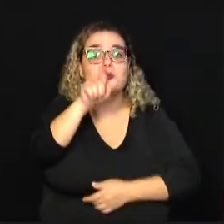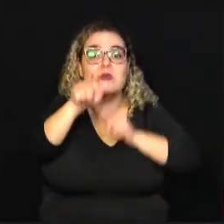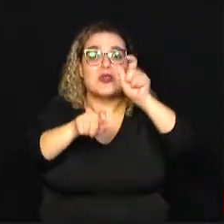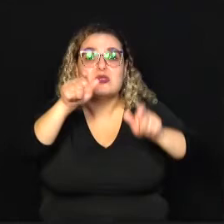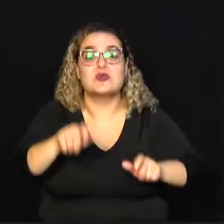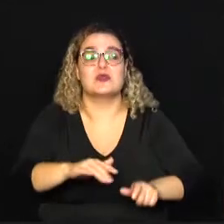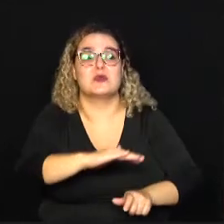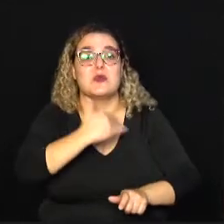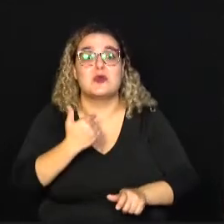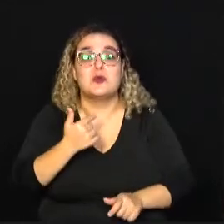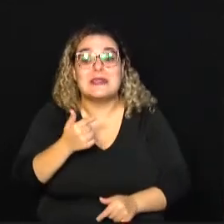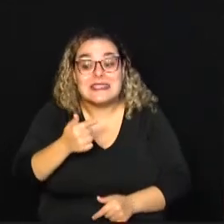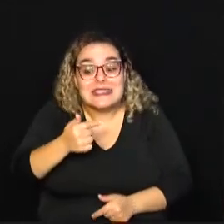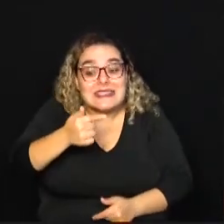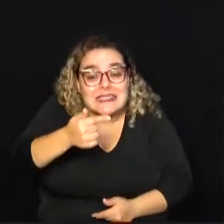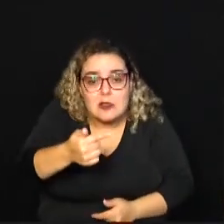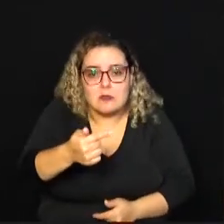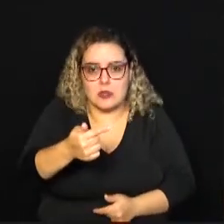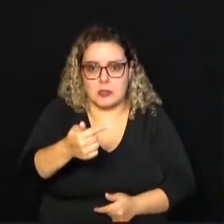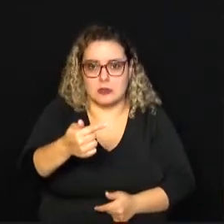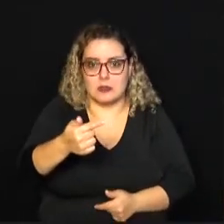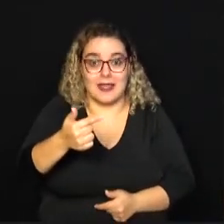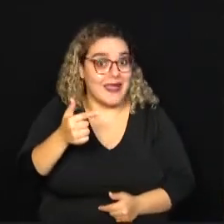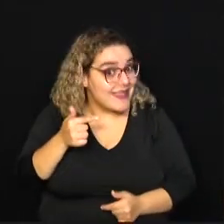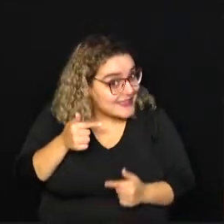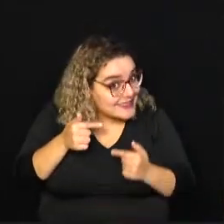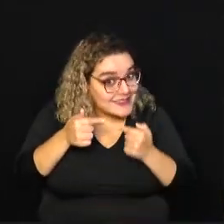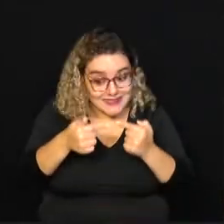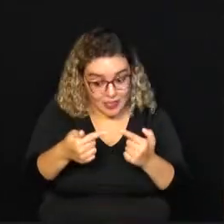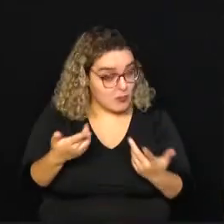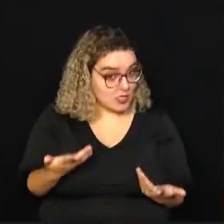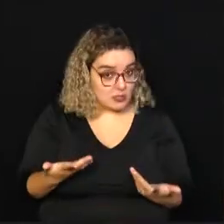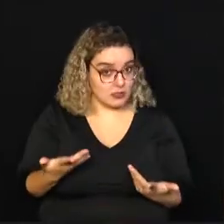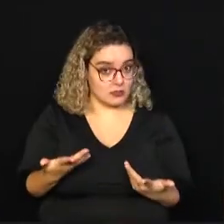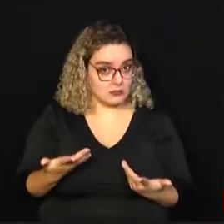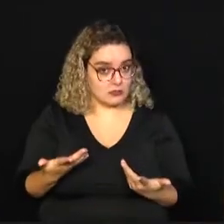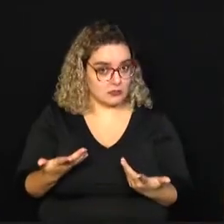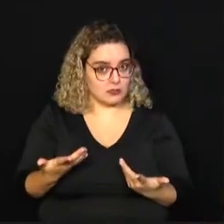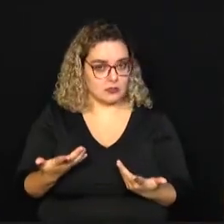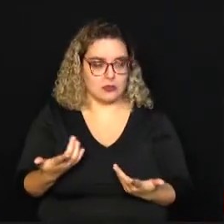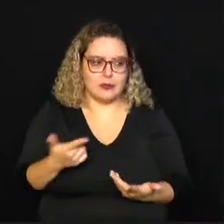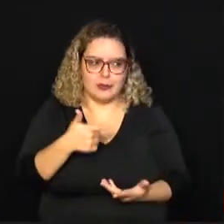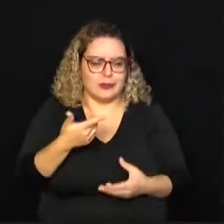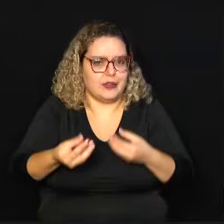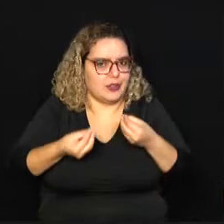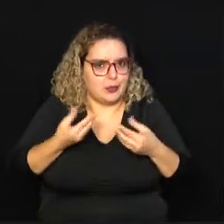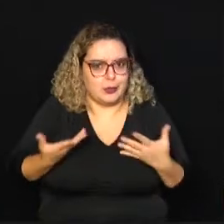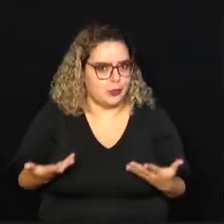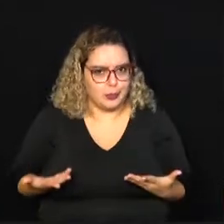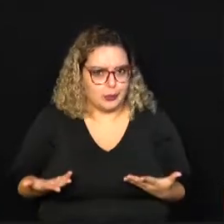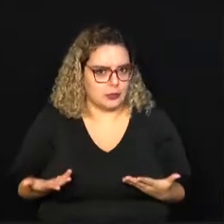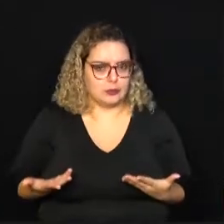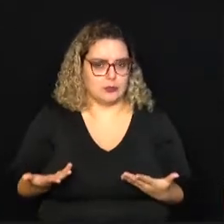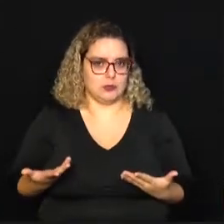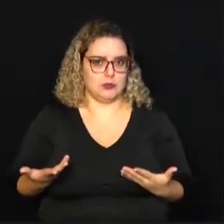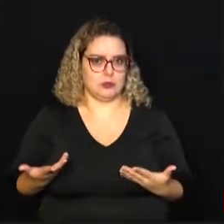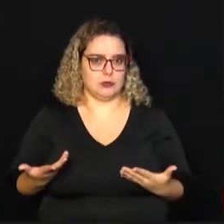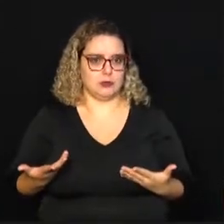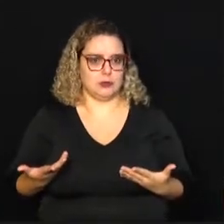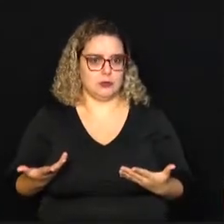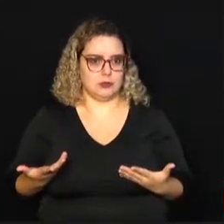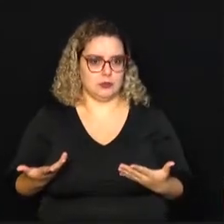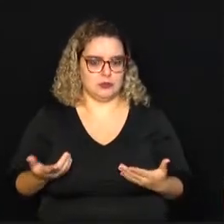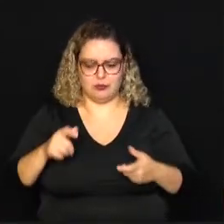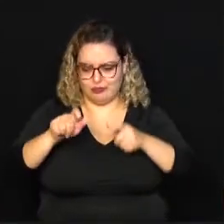por semana. Então, não cabe mais a gente ter essa coisa de